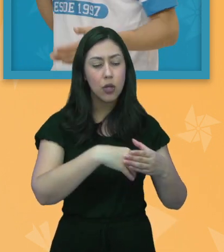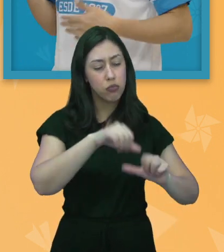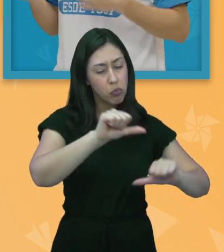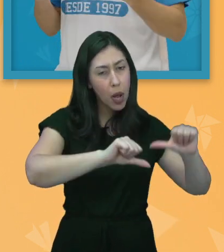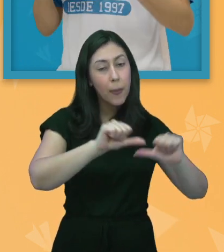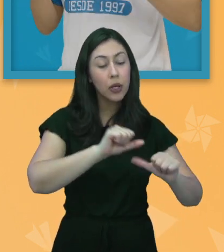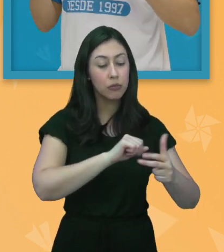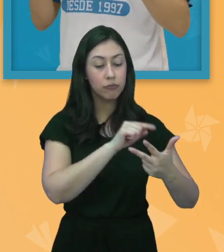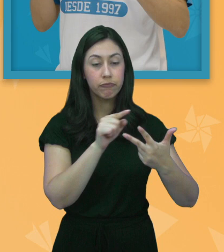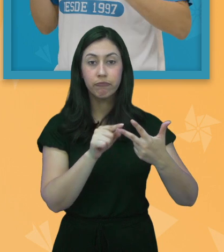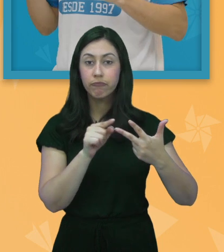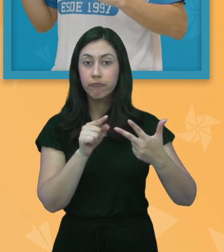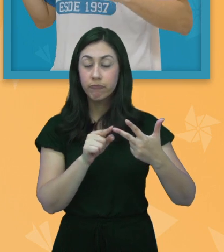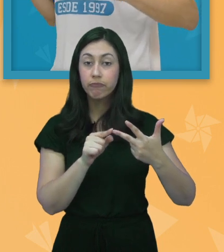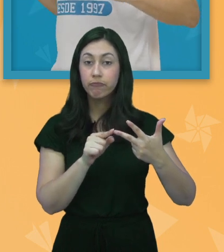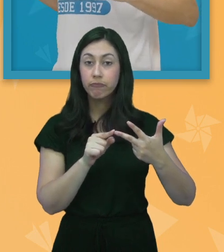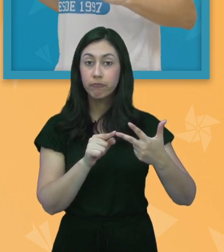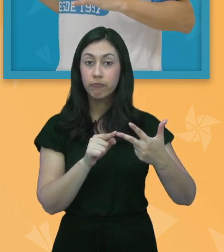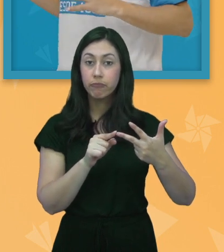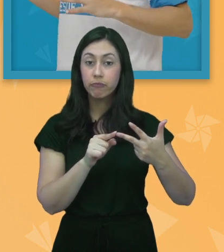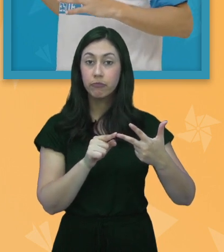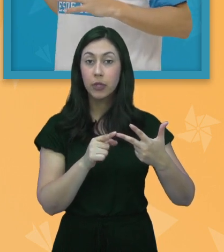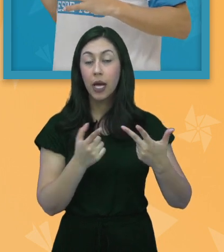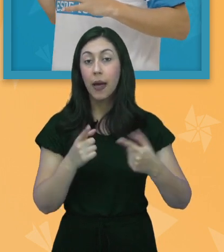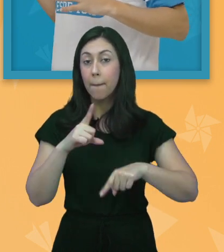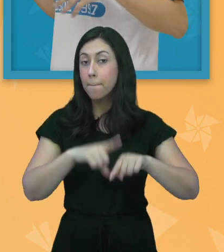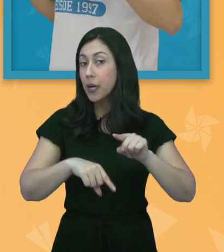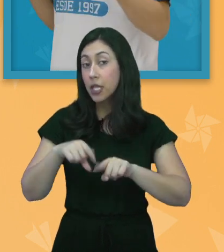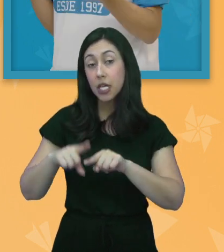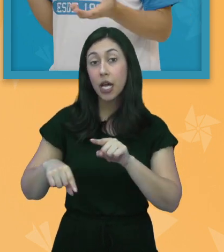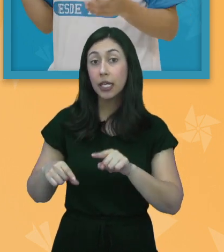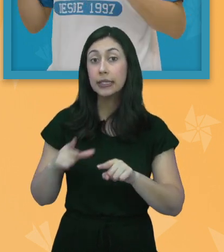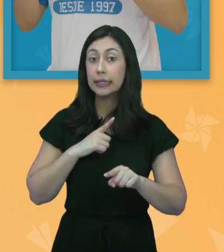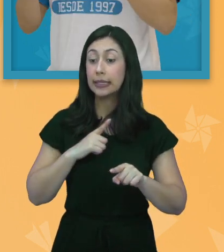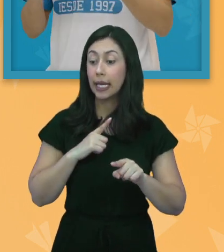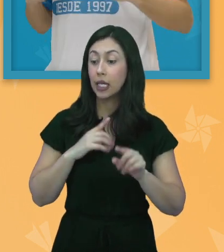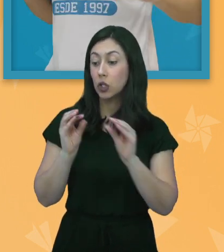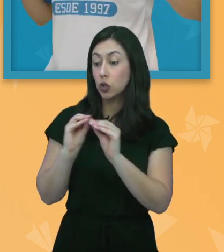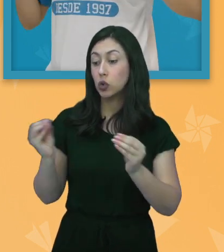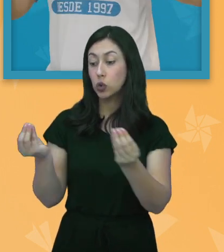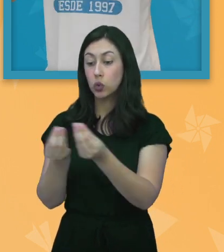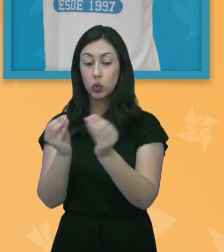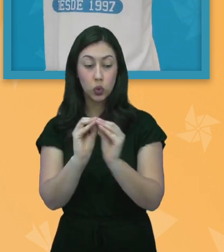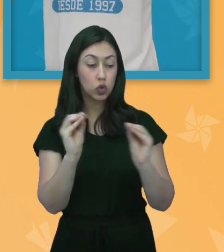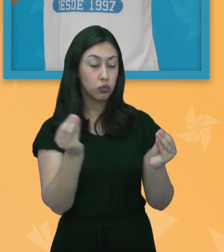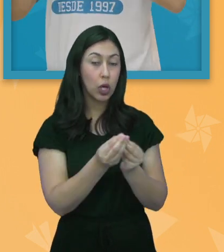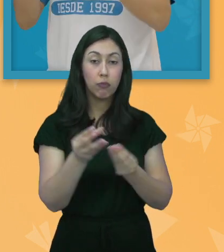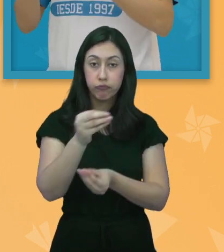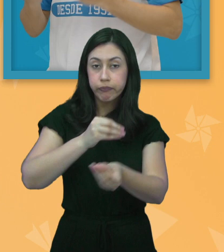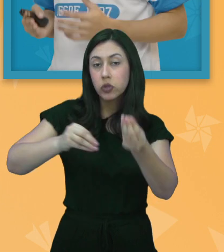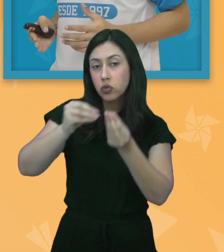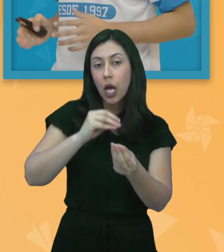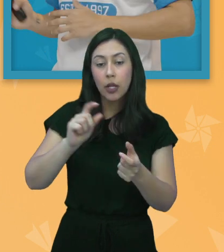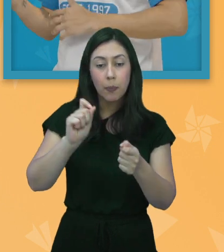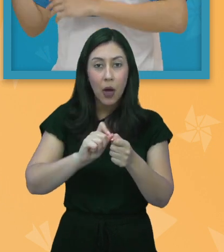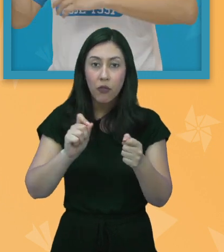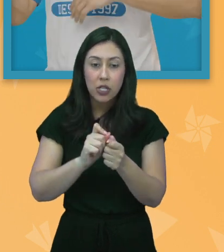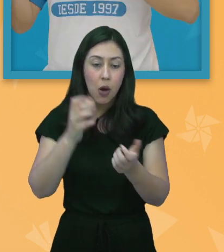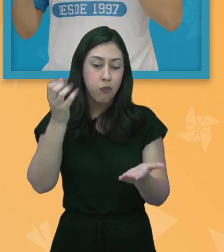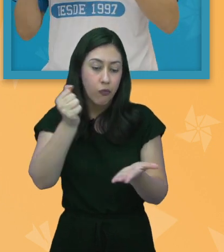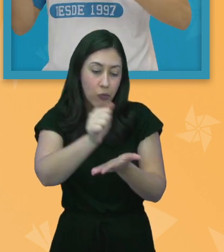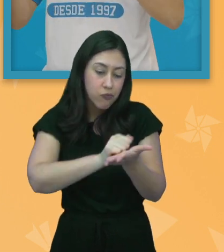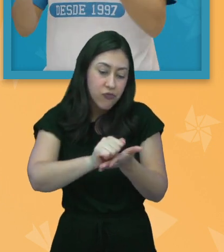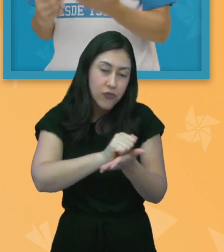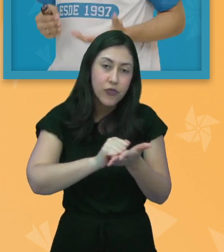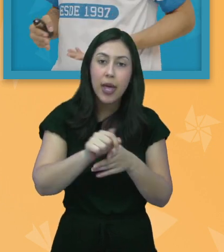C, produtos químicos como detergentes e loções contém mais de uma substância, sim, é um conjunto ali de substâncias com